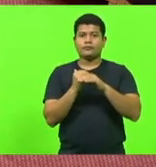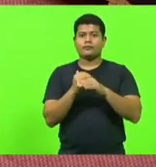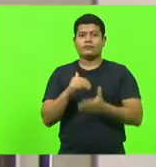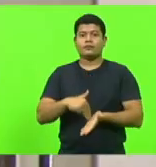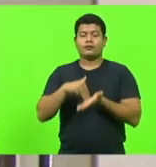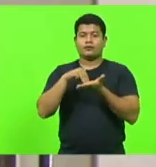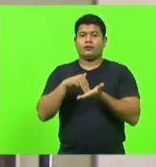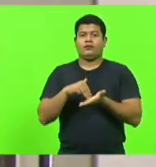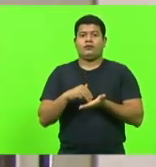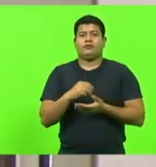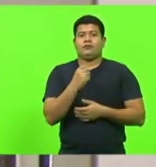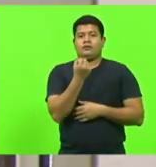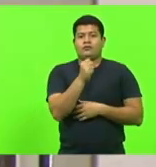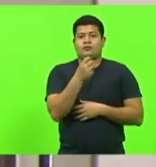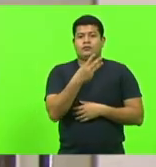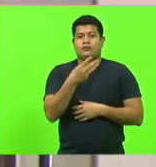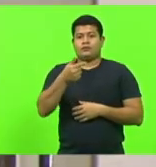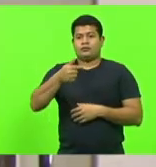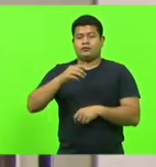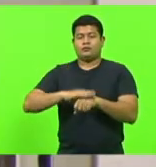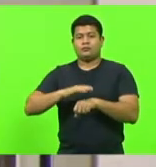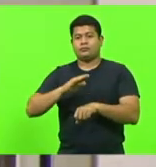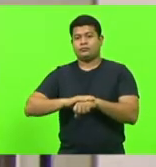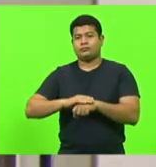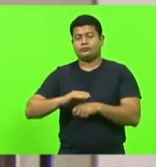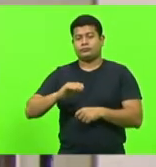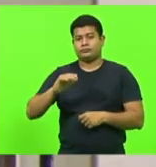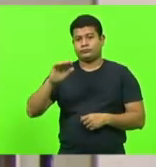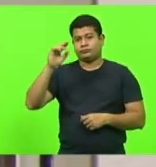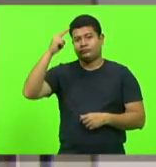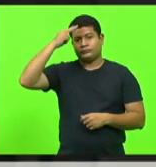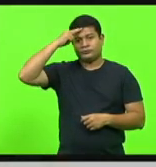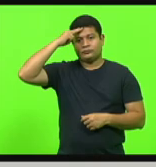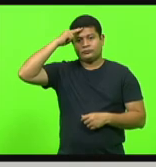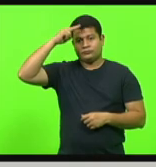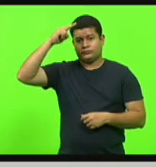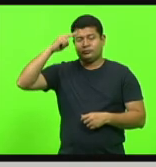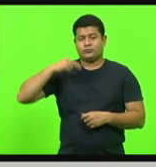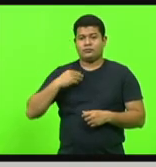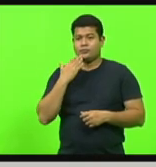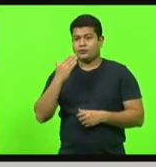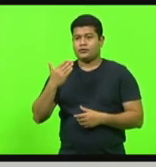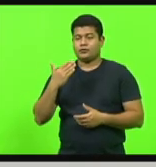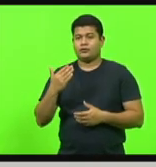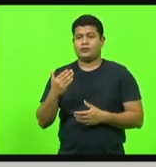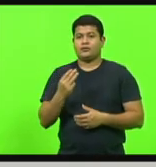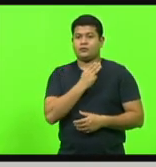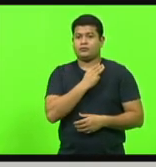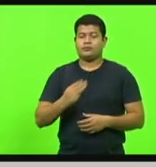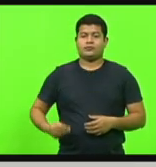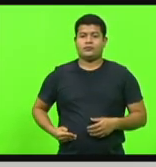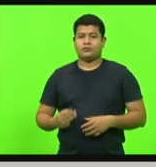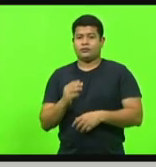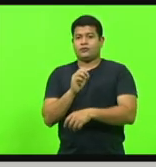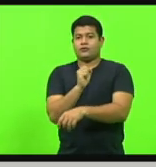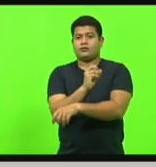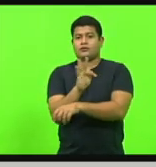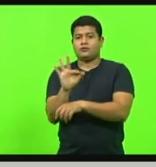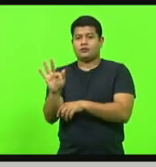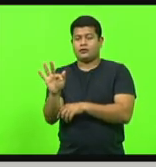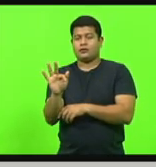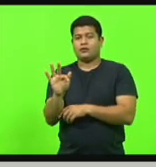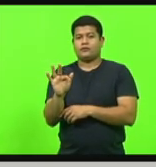Moções. Moção 837, autor, deputado Floriano, apelando ao ministro do Supremo Tribunal Federal, Alexandre de Moraes, pela